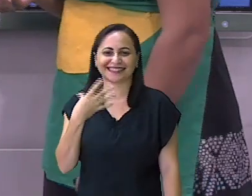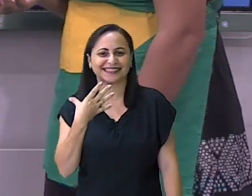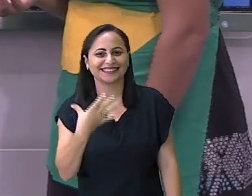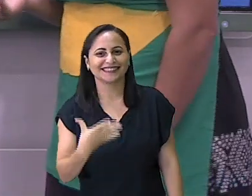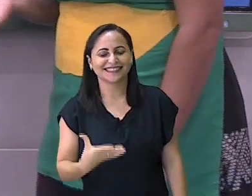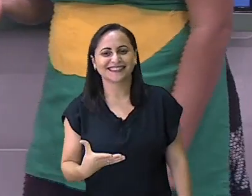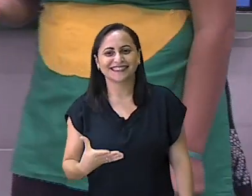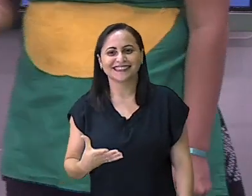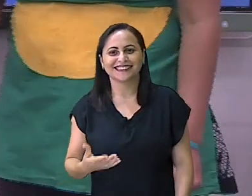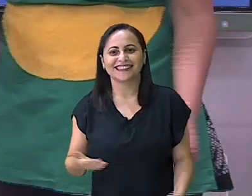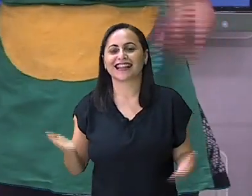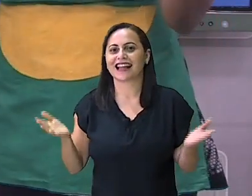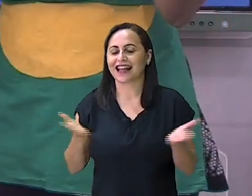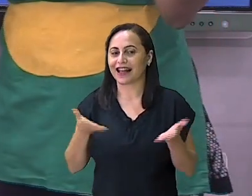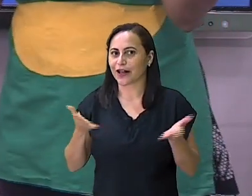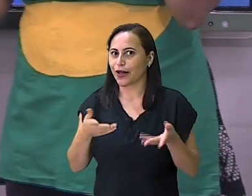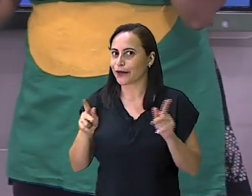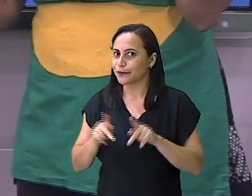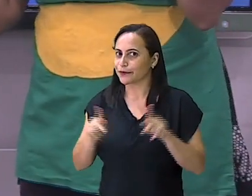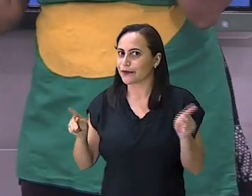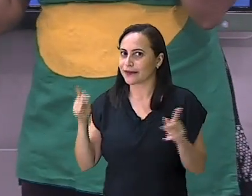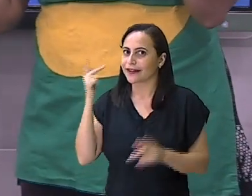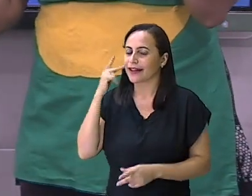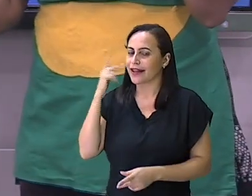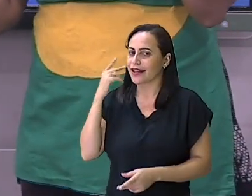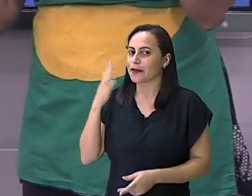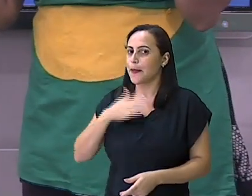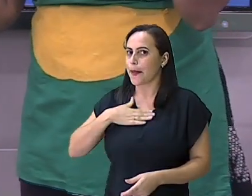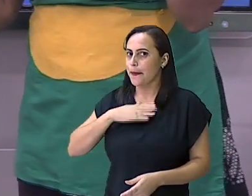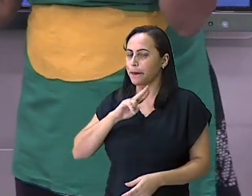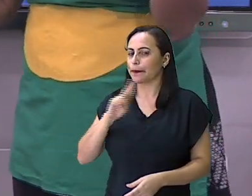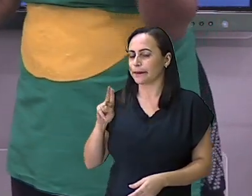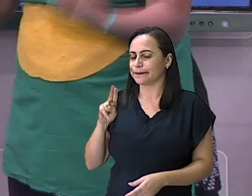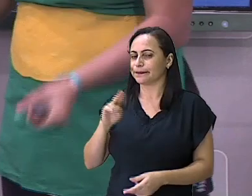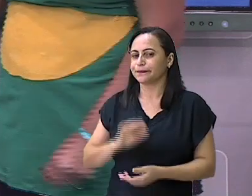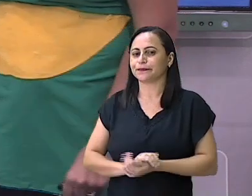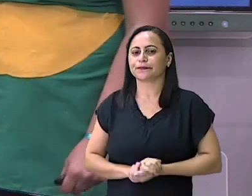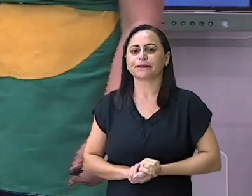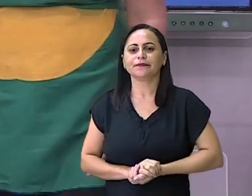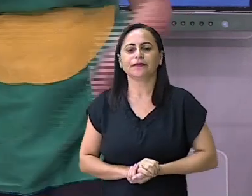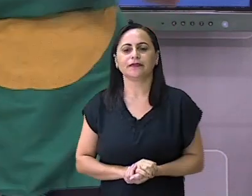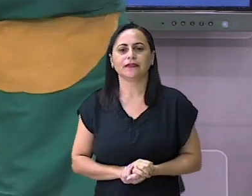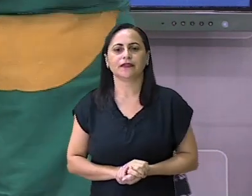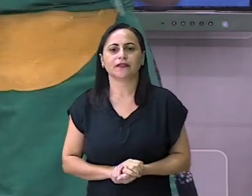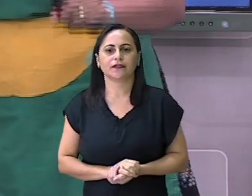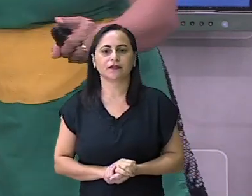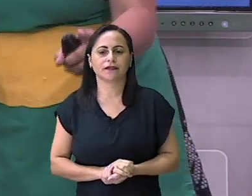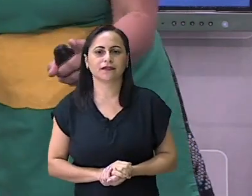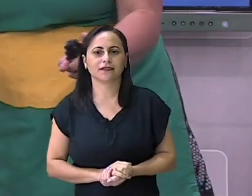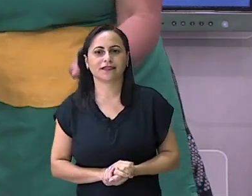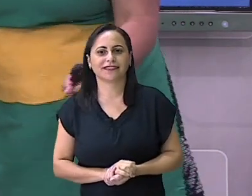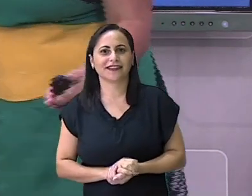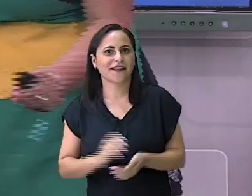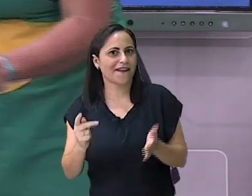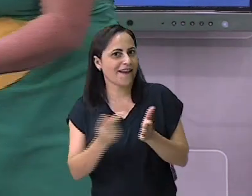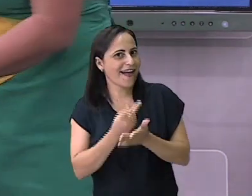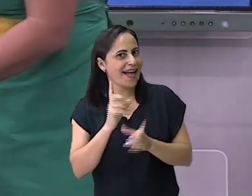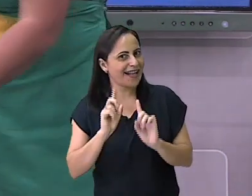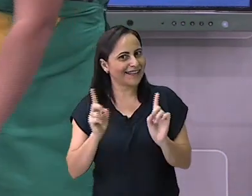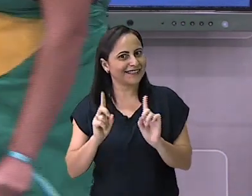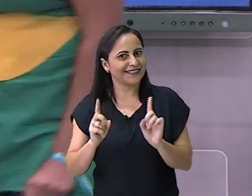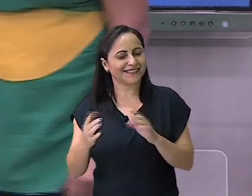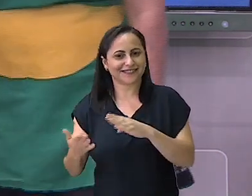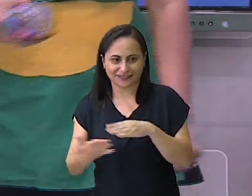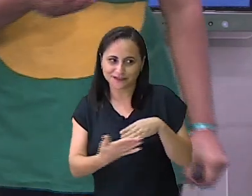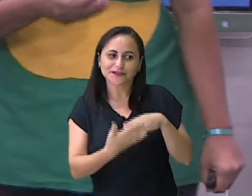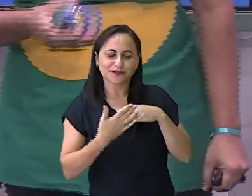bom. Agora, professora Karina, vamos falar com o meu nome, não é mesmo? Vamos lá, criança. Dessa vez eu não vou errar, hein? Você me